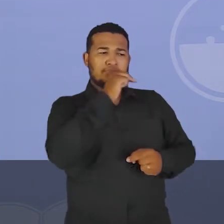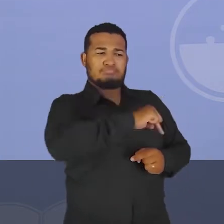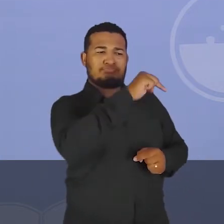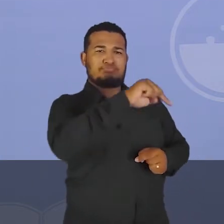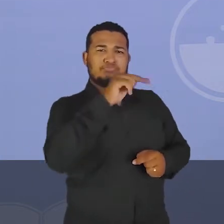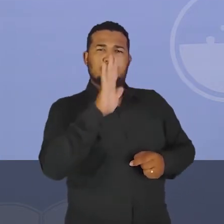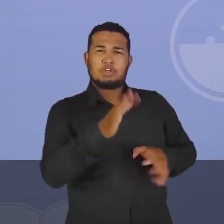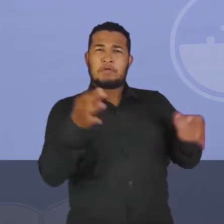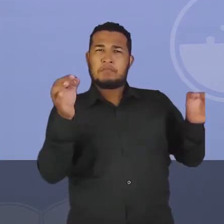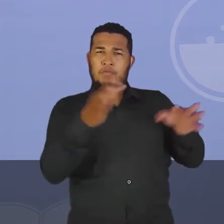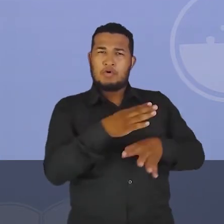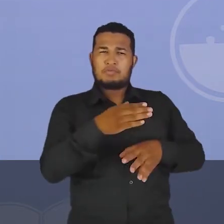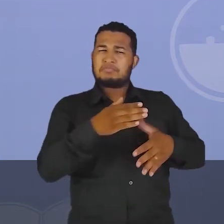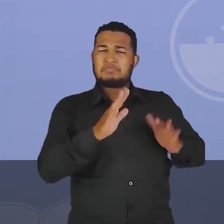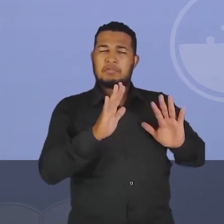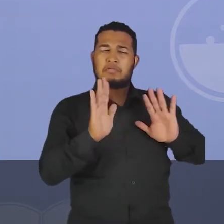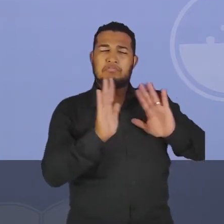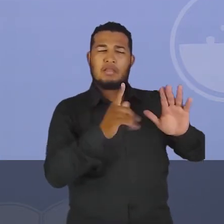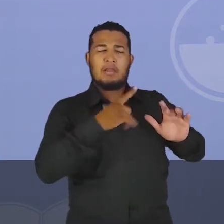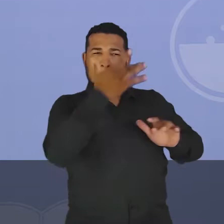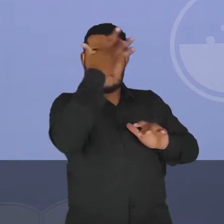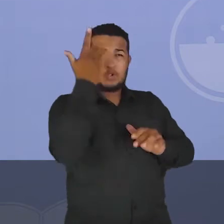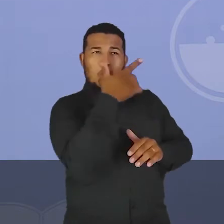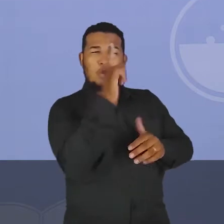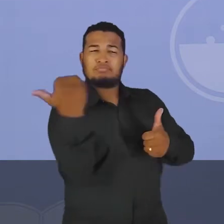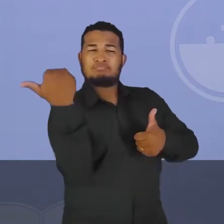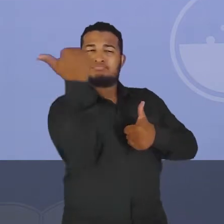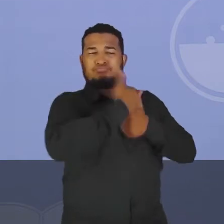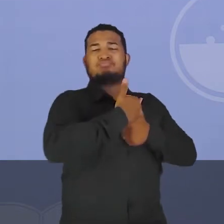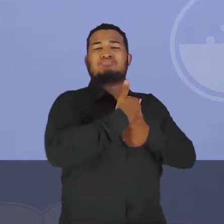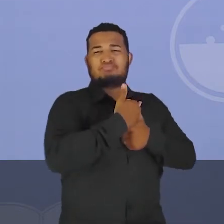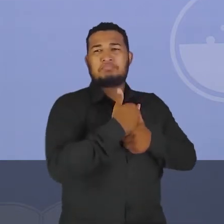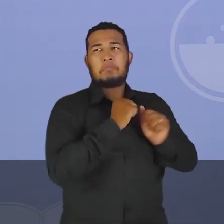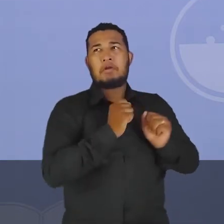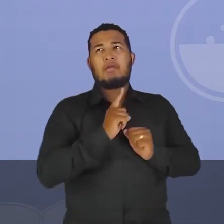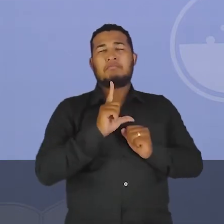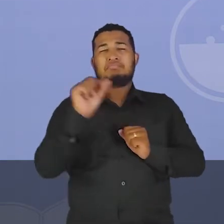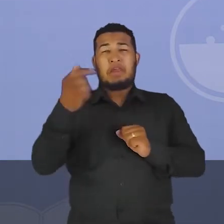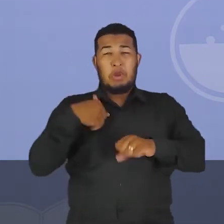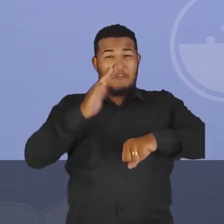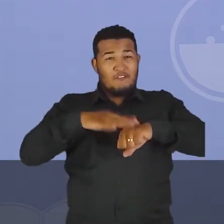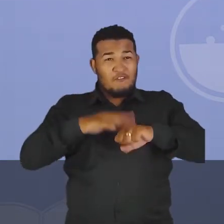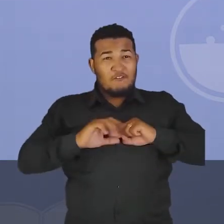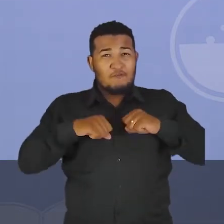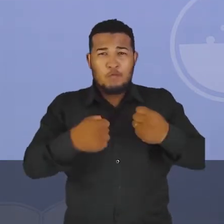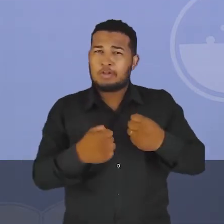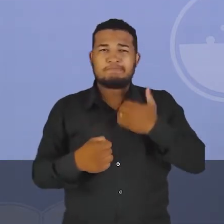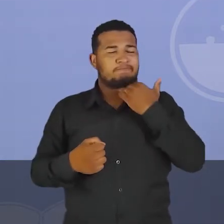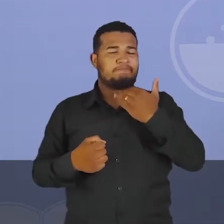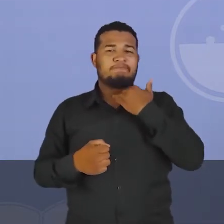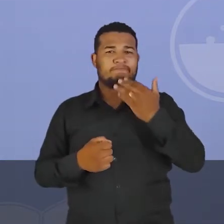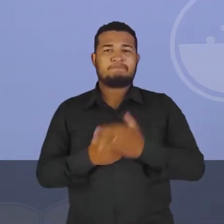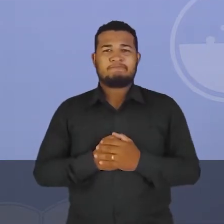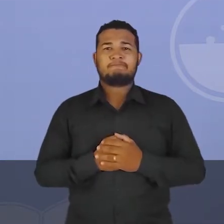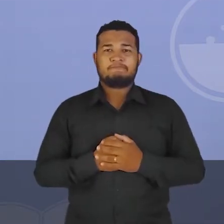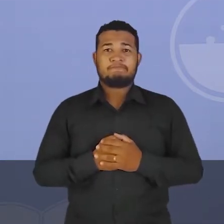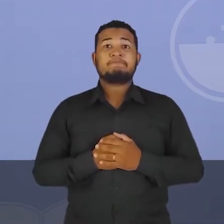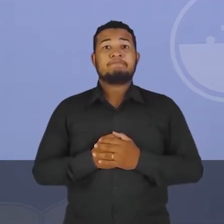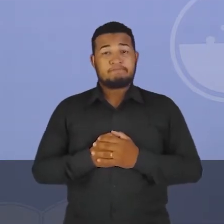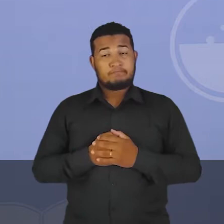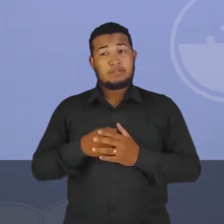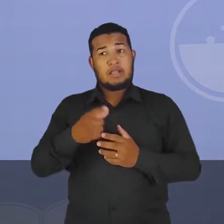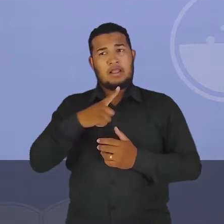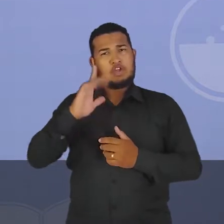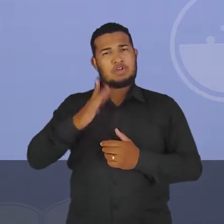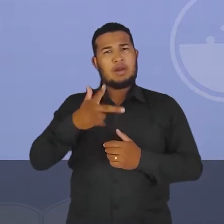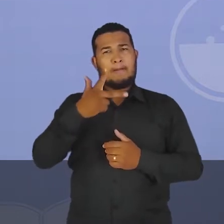fazer, que ele prefere deixar encarregada outra pessoa para administrar essa capitania, ele não tem força, é o que ele diz. Então o Mendes Sá, que é o